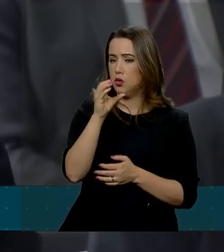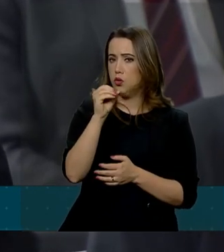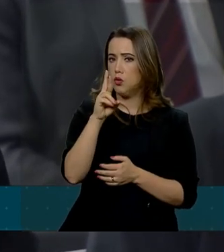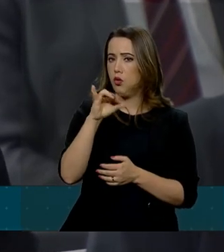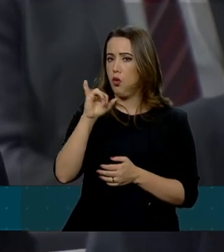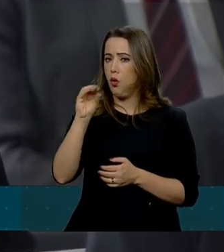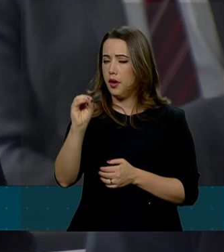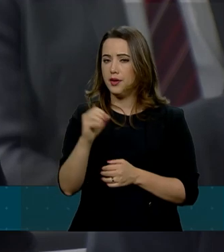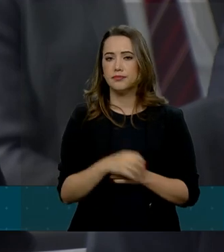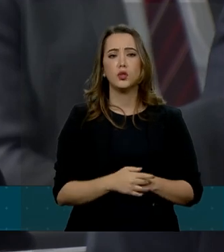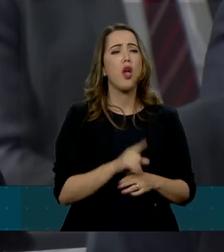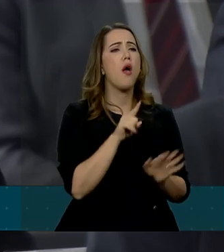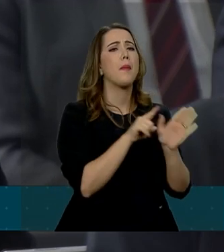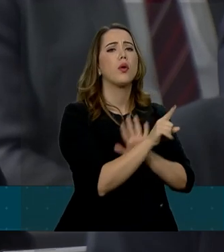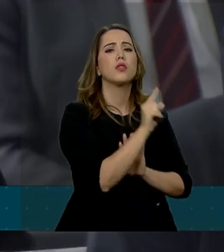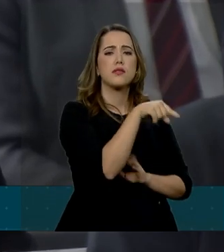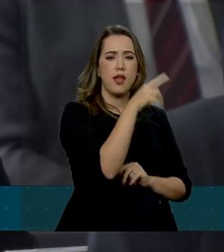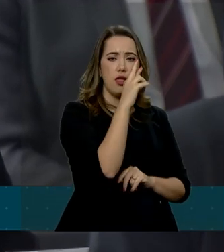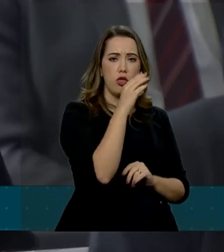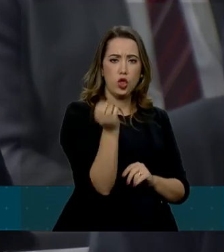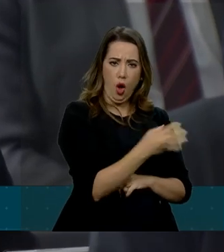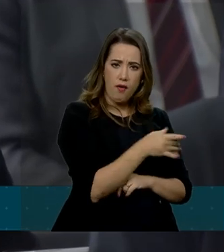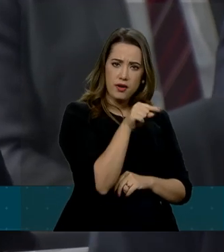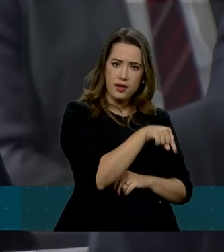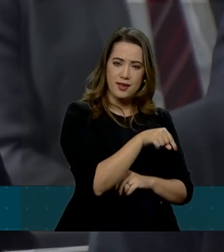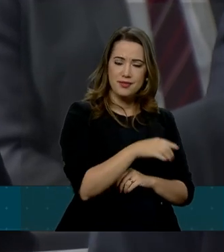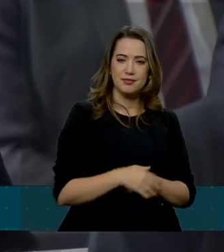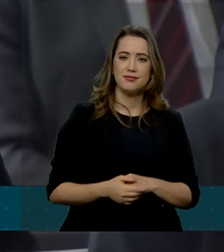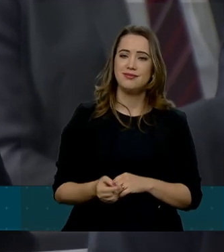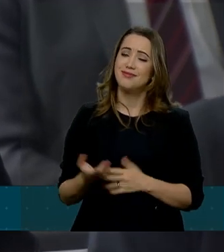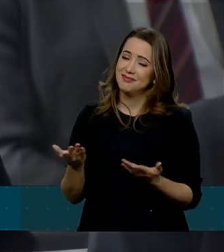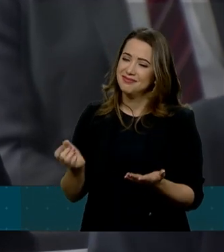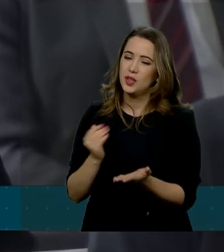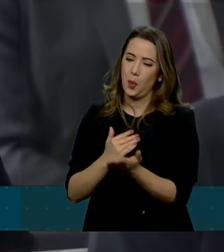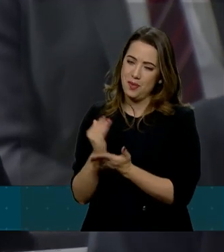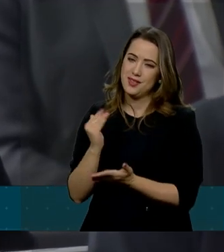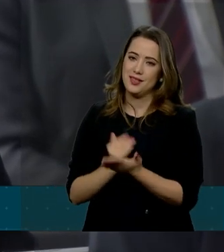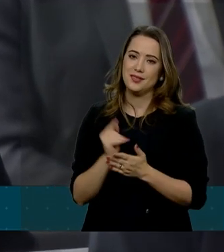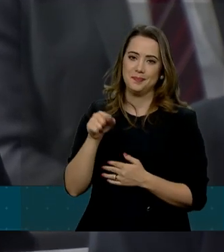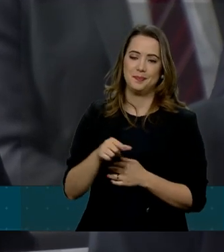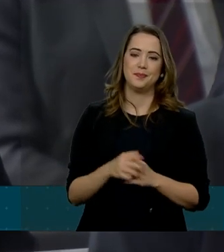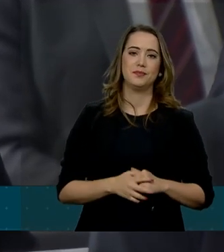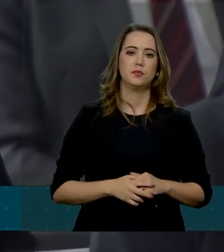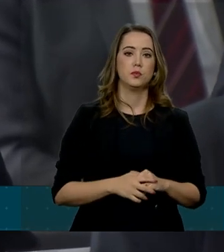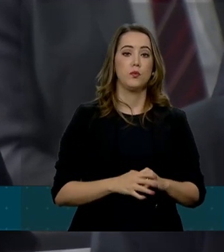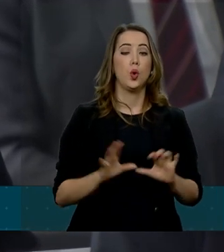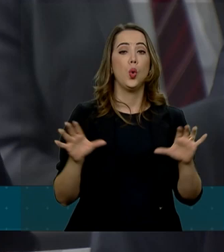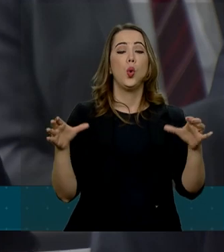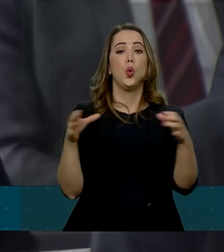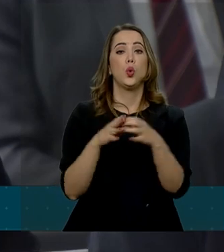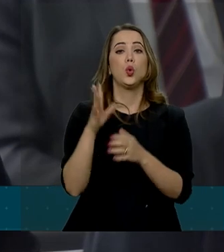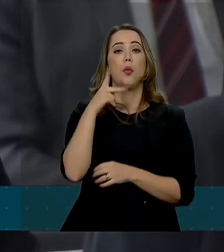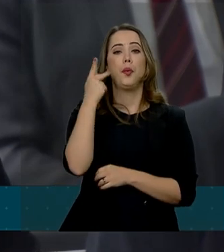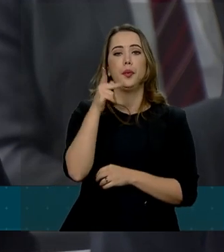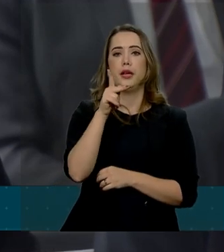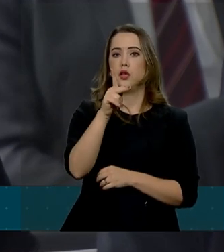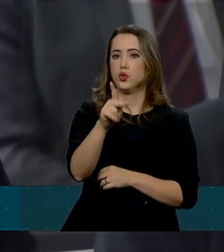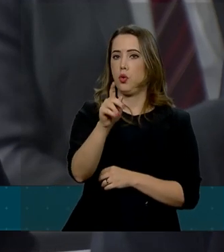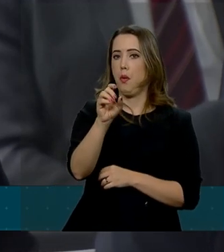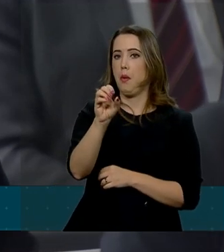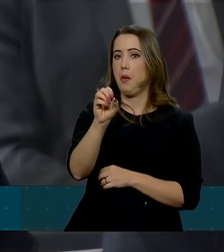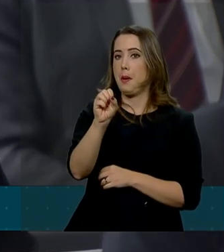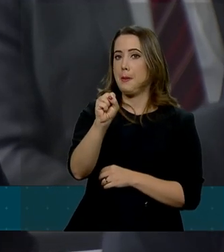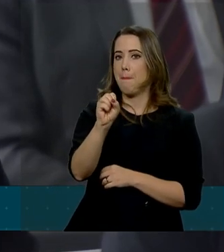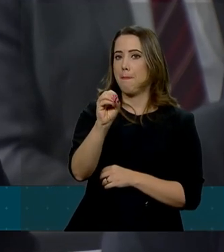total iniciada é o pessoal ele foi até a pgr né por conta dos comentários